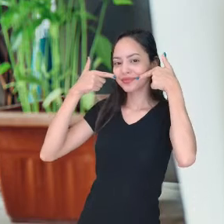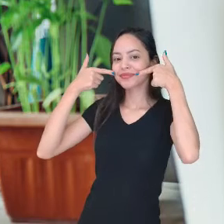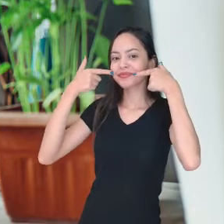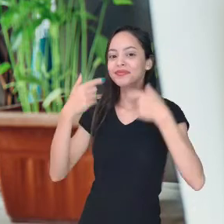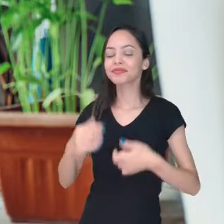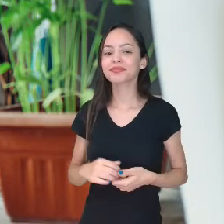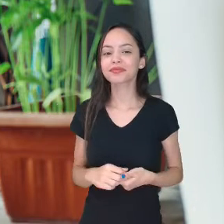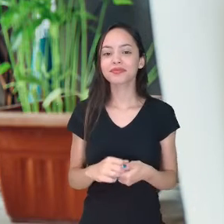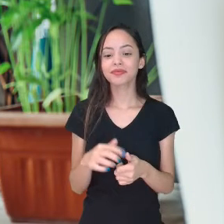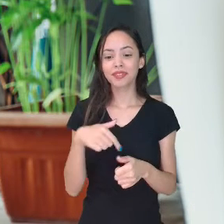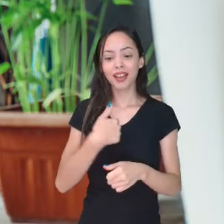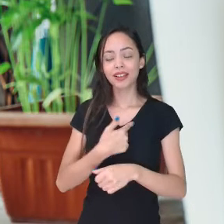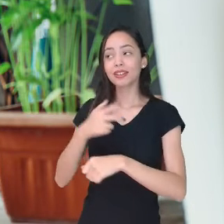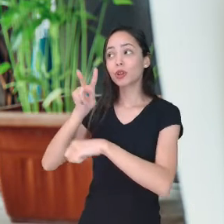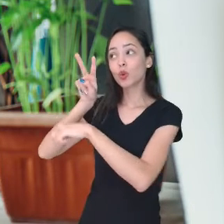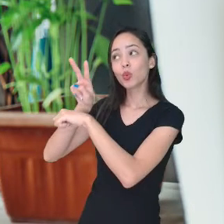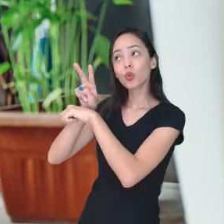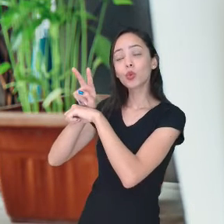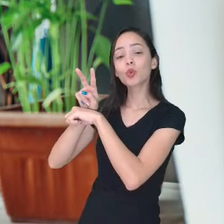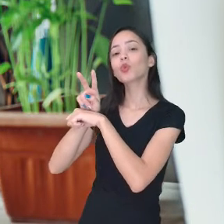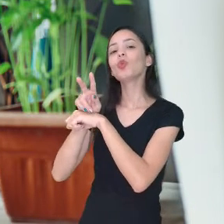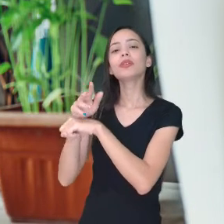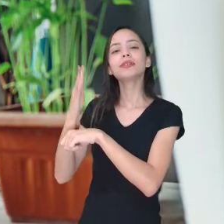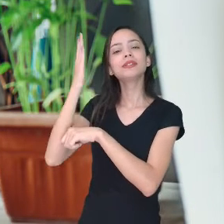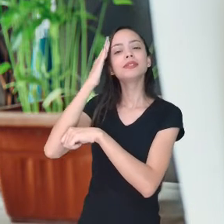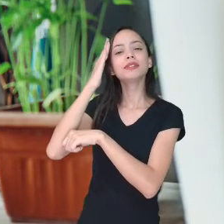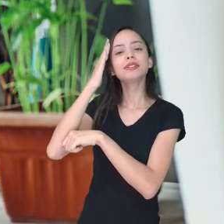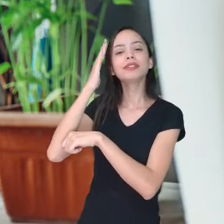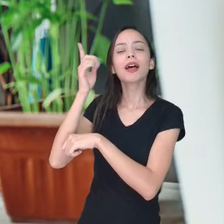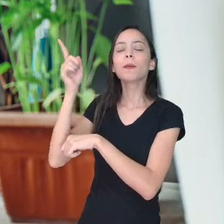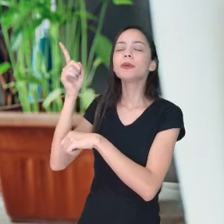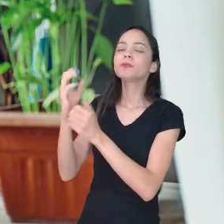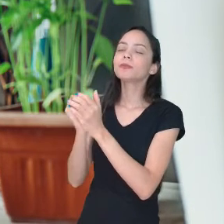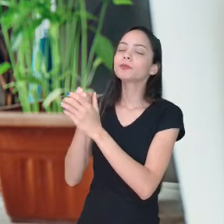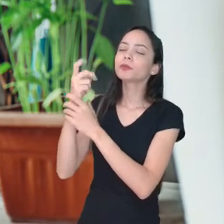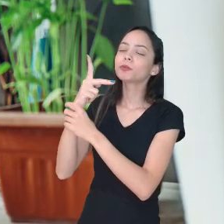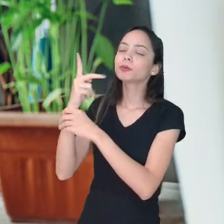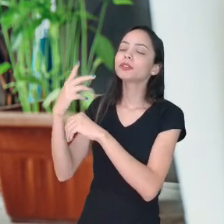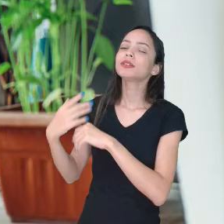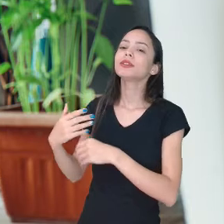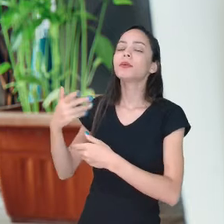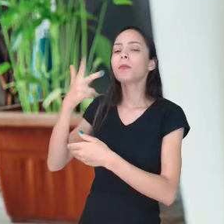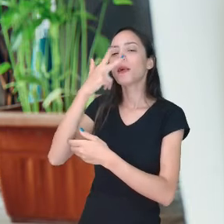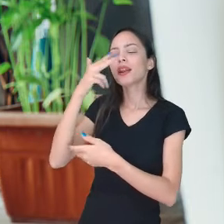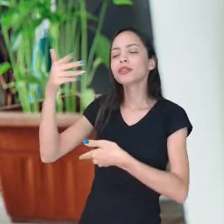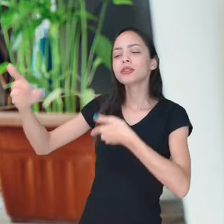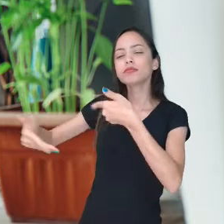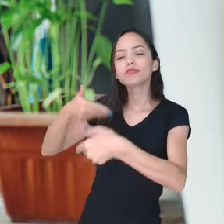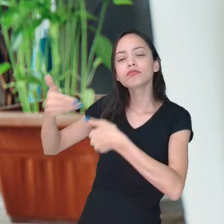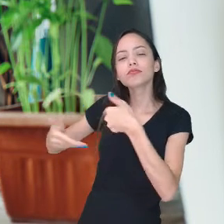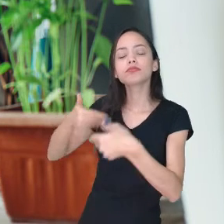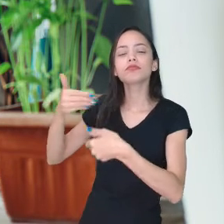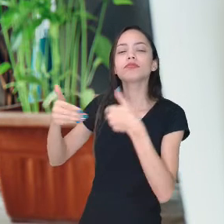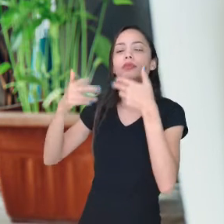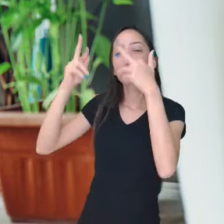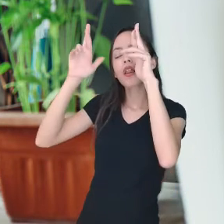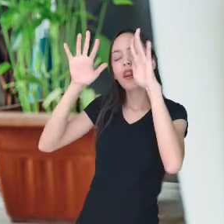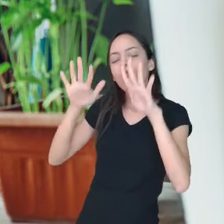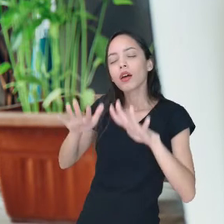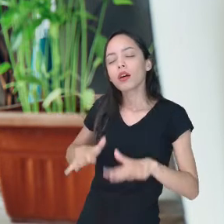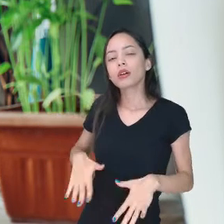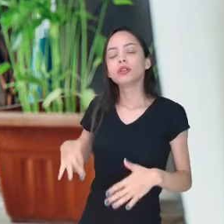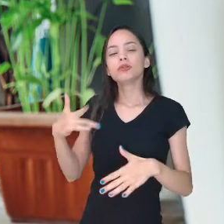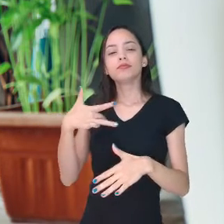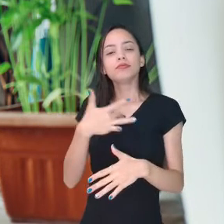de plantas sabe o quanto que elas fazem bem para a gente. É algo assim terapêutico, é algo que relaxa, que faz bem para a nossa saúde,